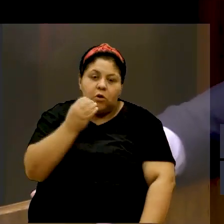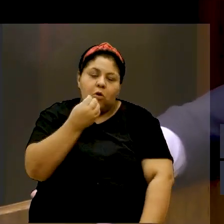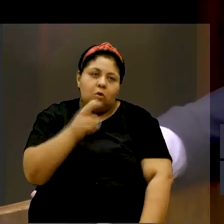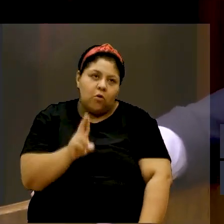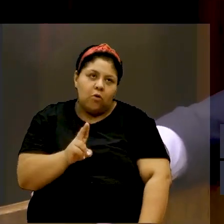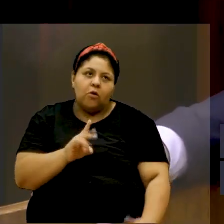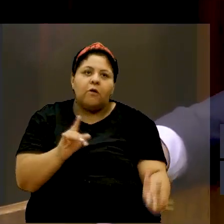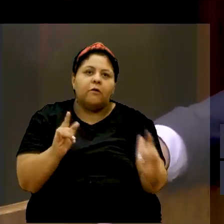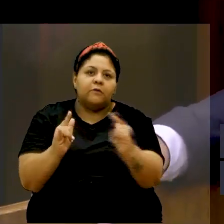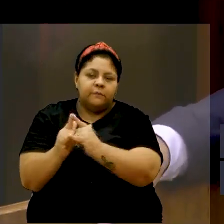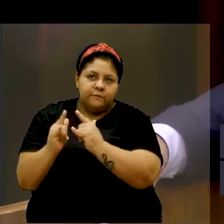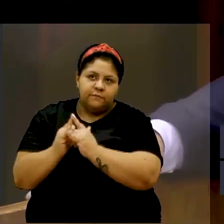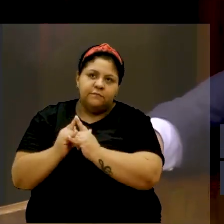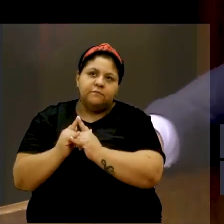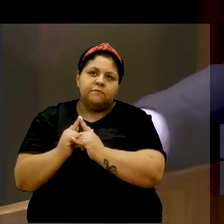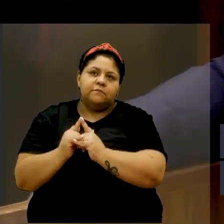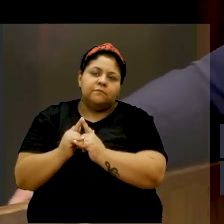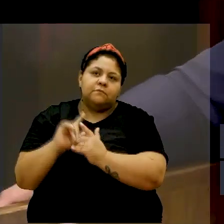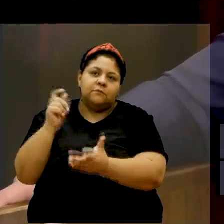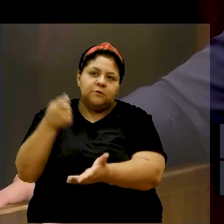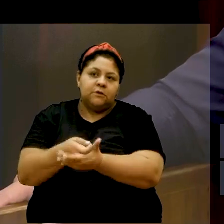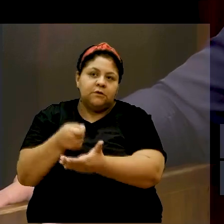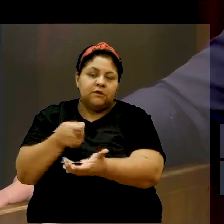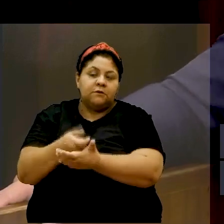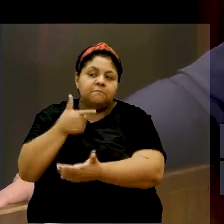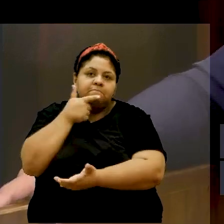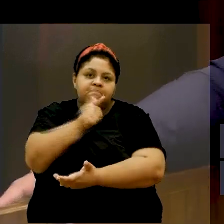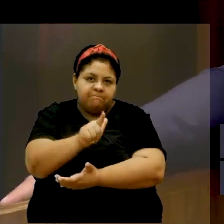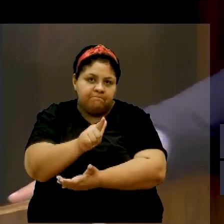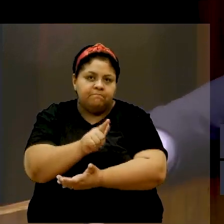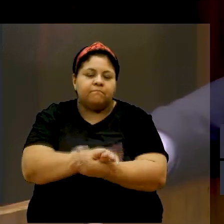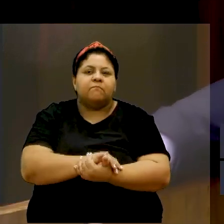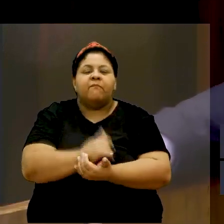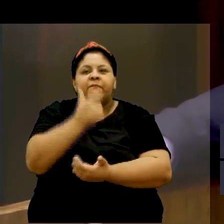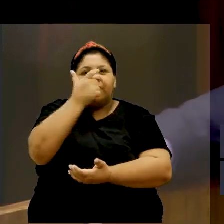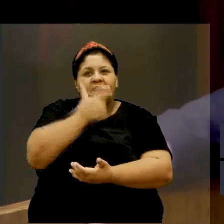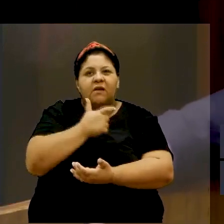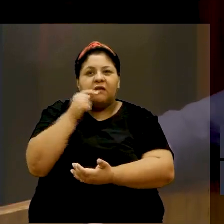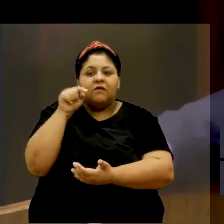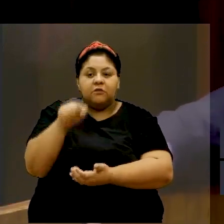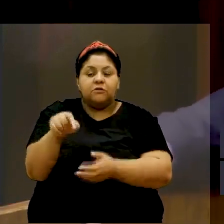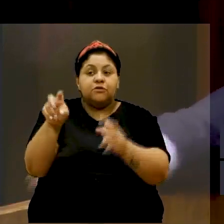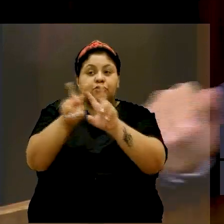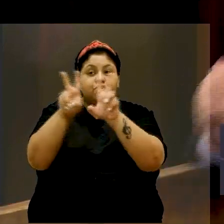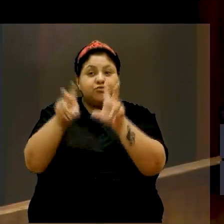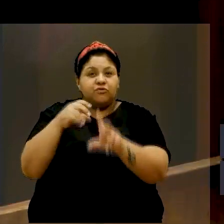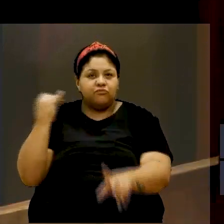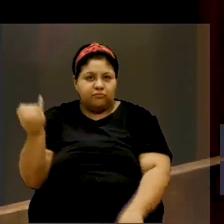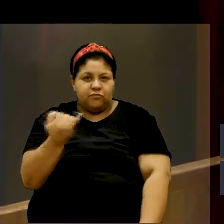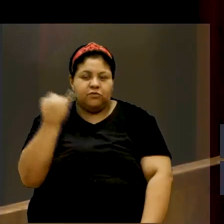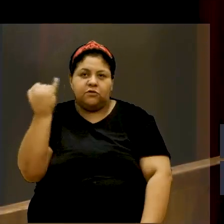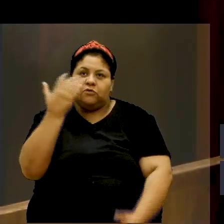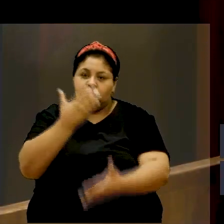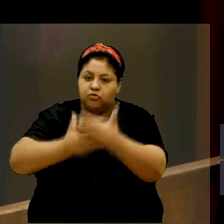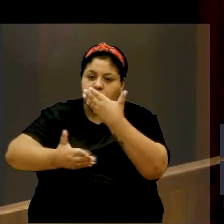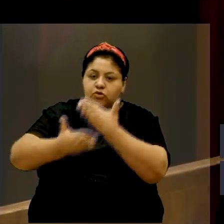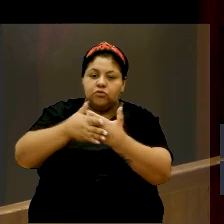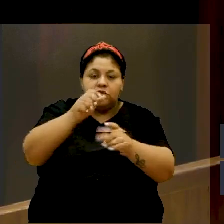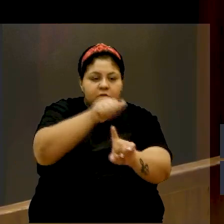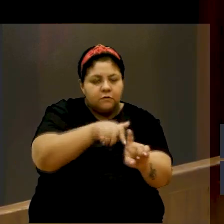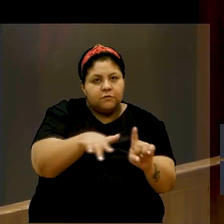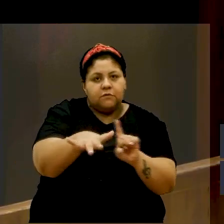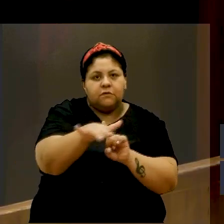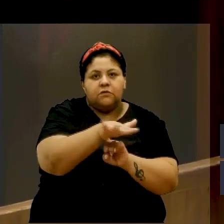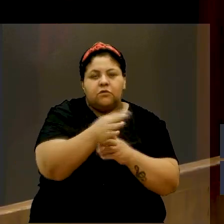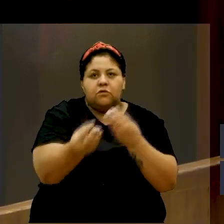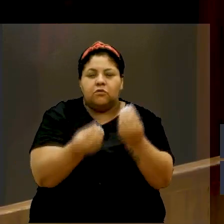das instituições e tentar vencê-lo. Então, acho que essa é uma pauta importante de toda a sociedade,